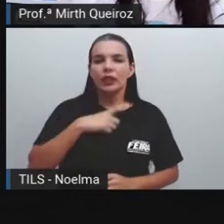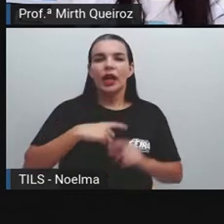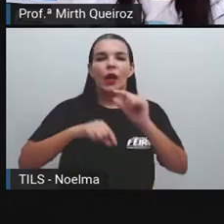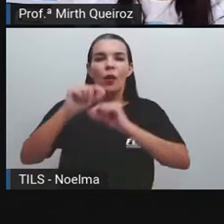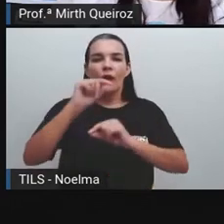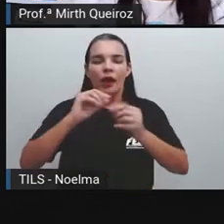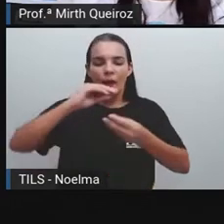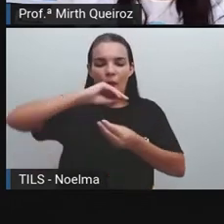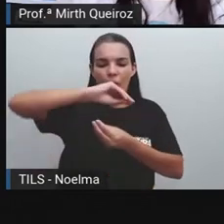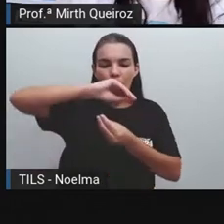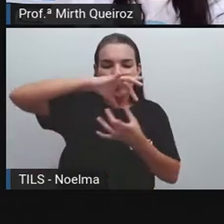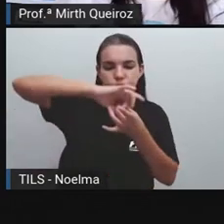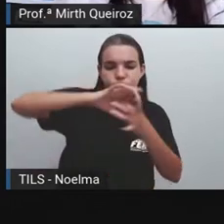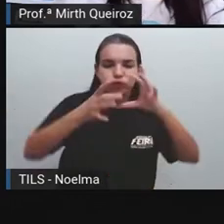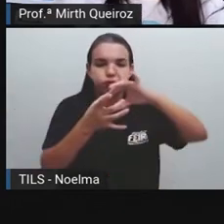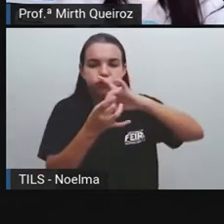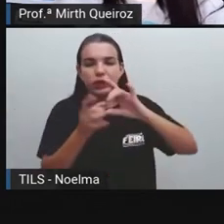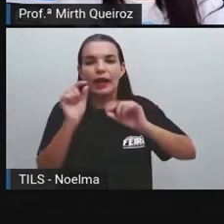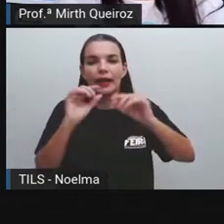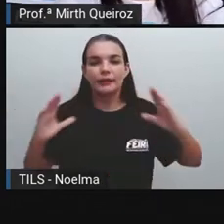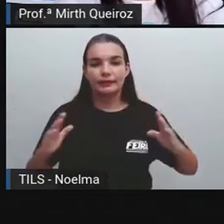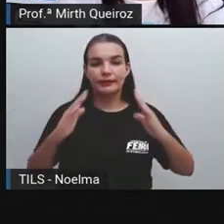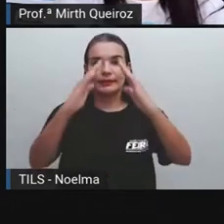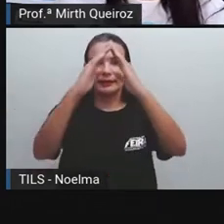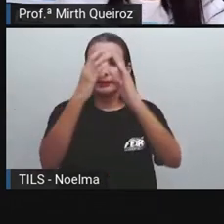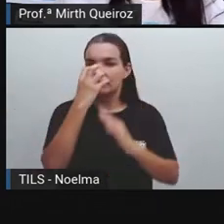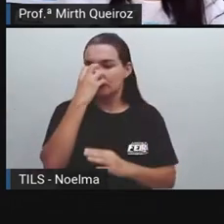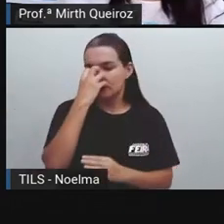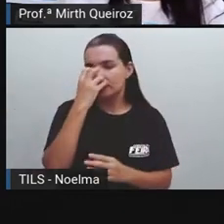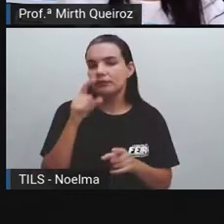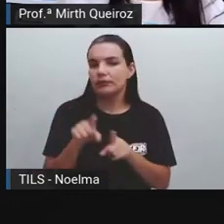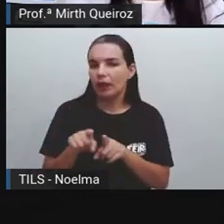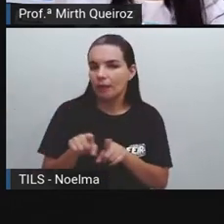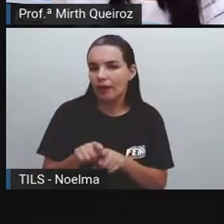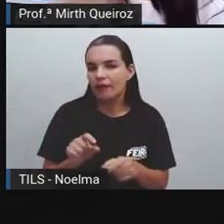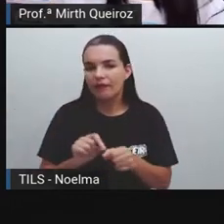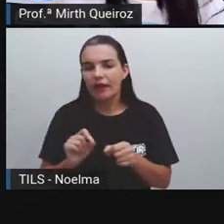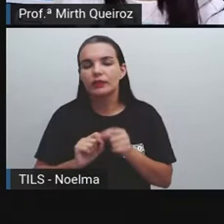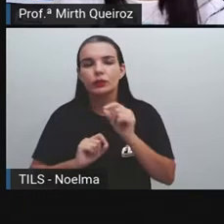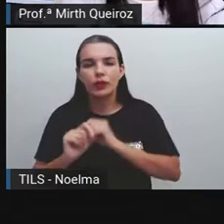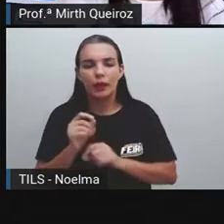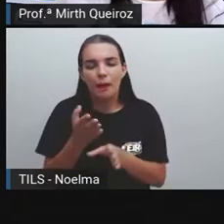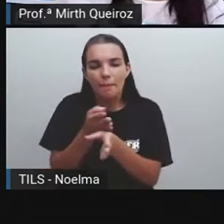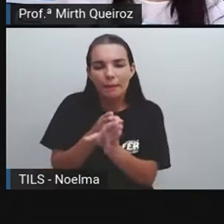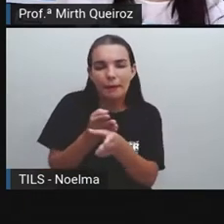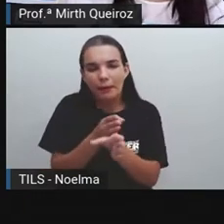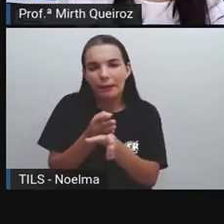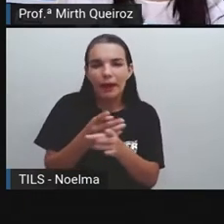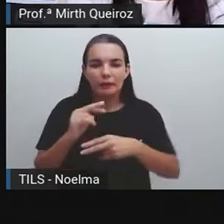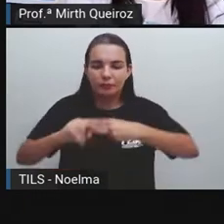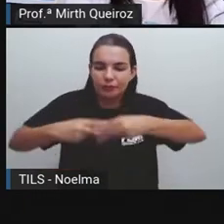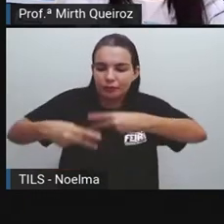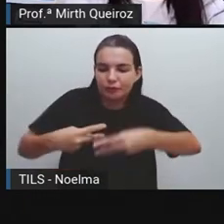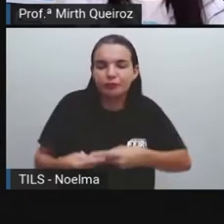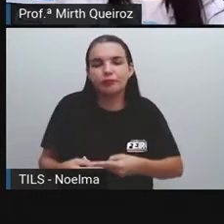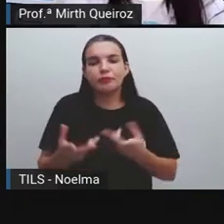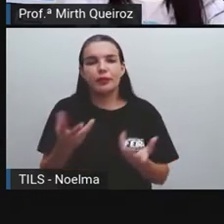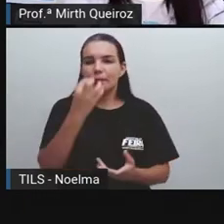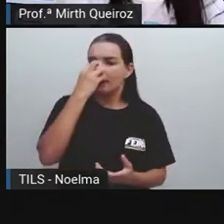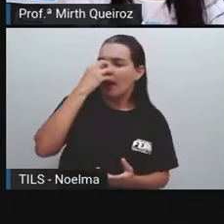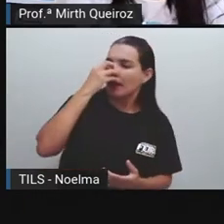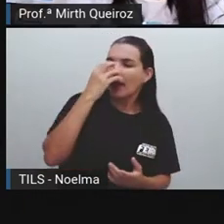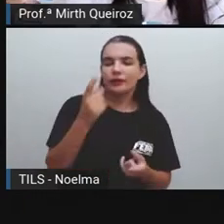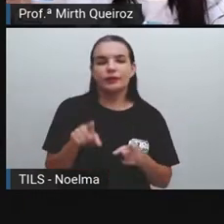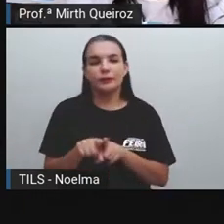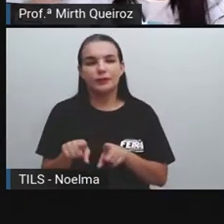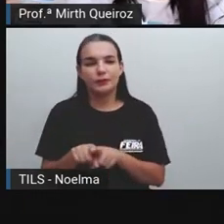relacionada ao circo. São artes realizadas por palhaços, malabaristas, entre outros, né? A origem